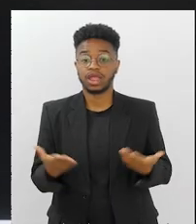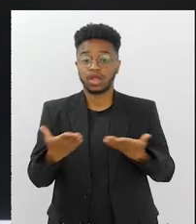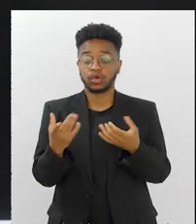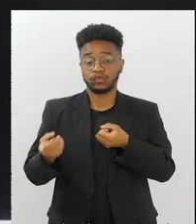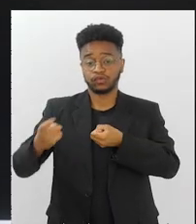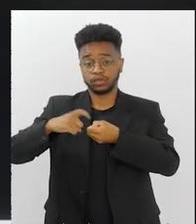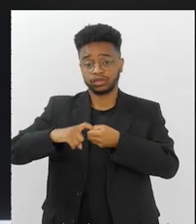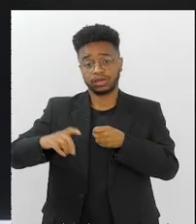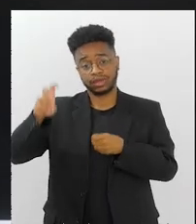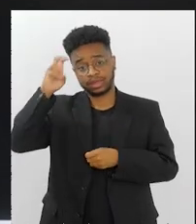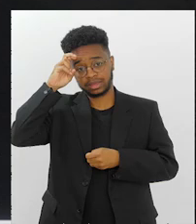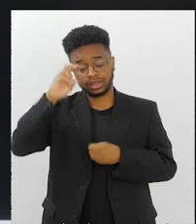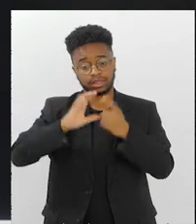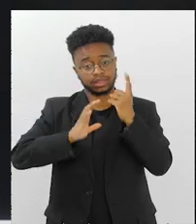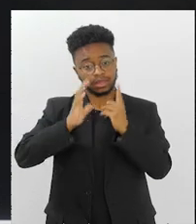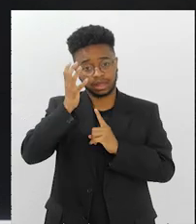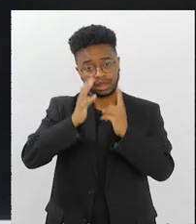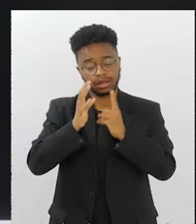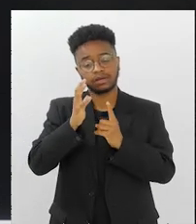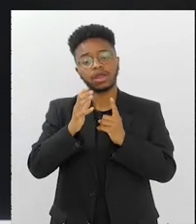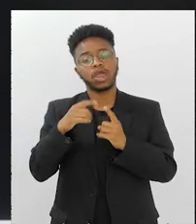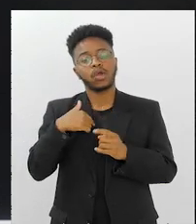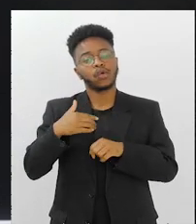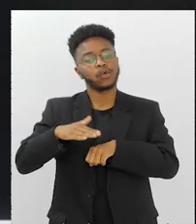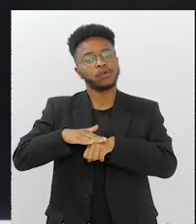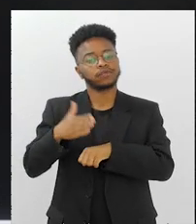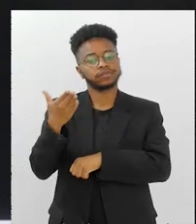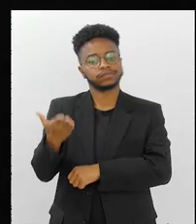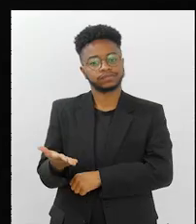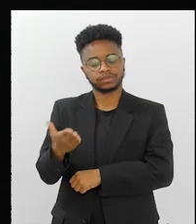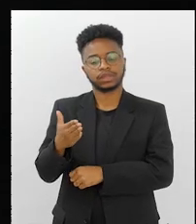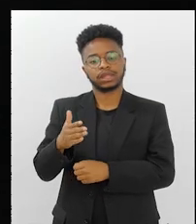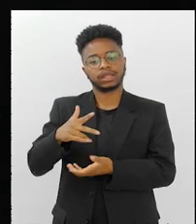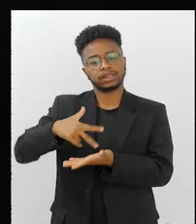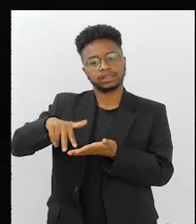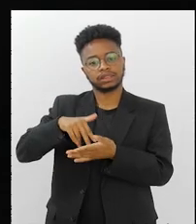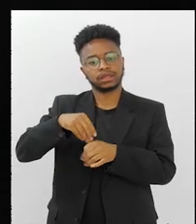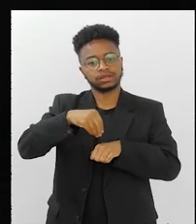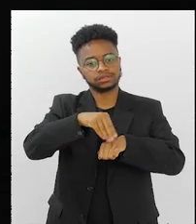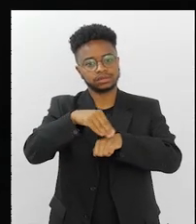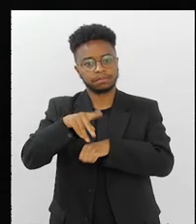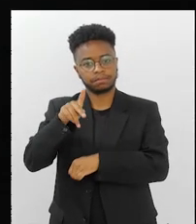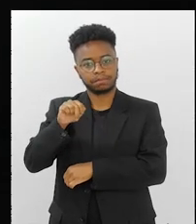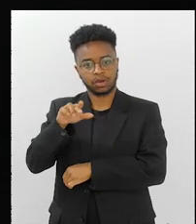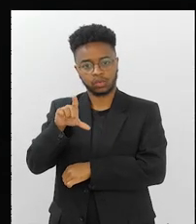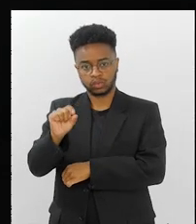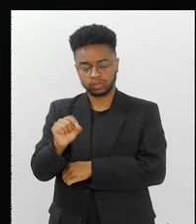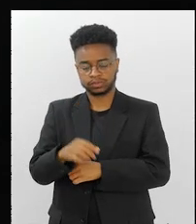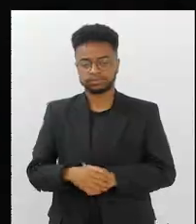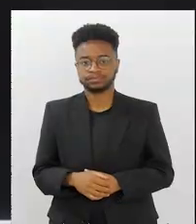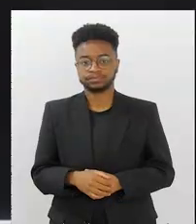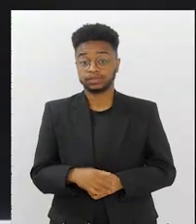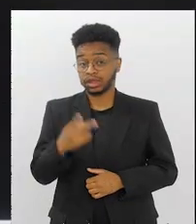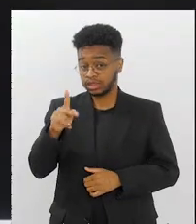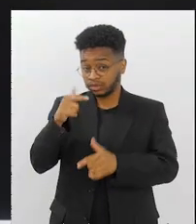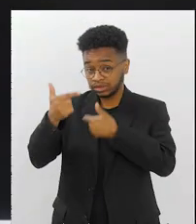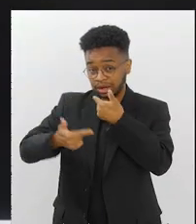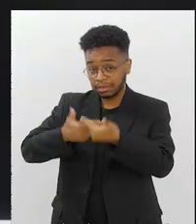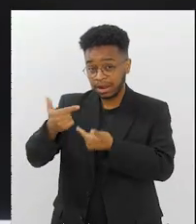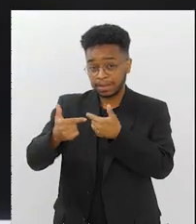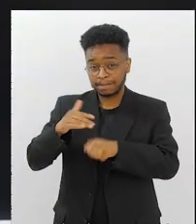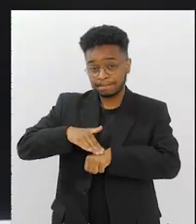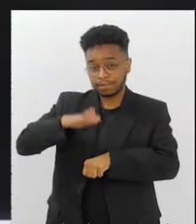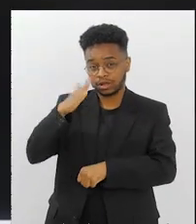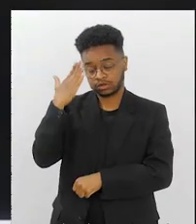Voltamos com o Quintas com Quintais e eu sigo conversando com o coreógrafo Paulo Pina Paulo dos teus trabalhos mais